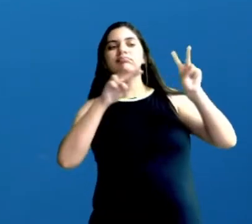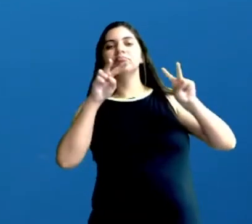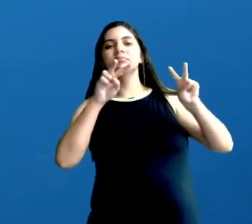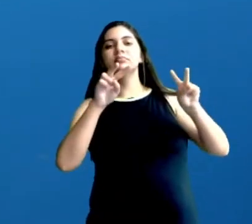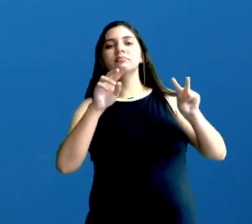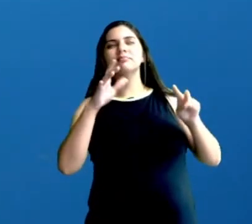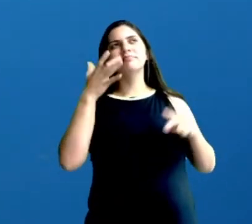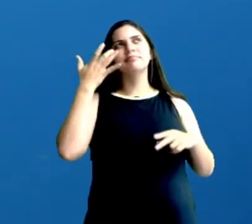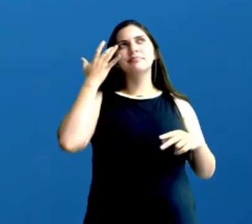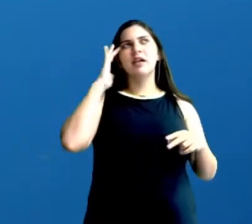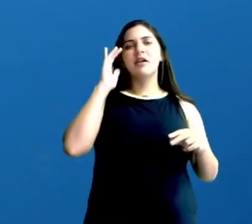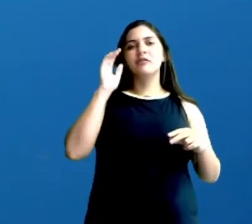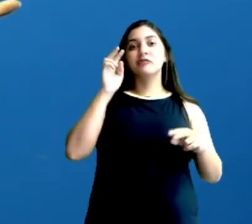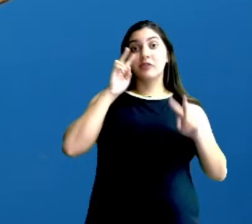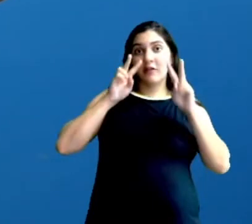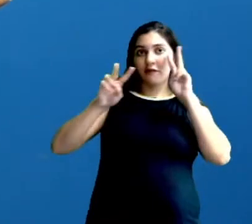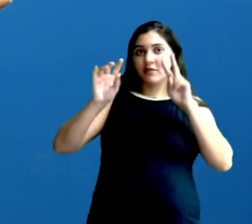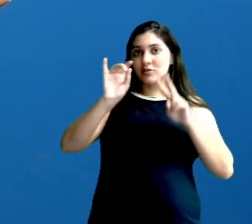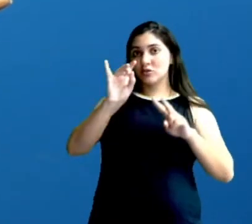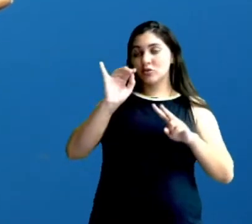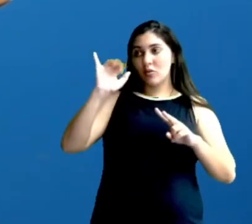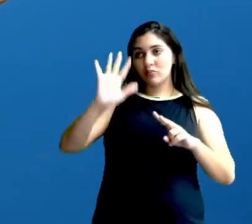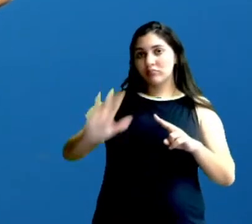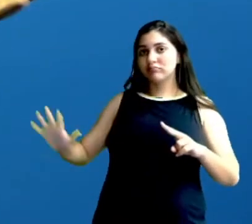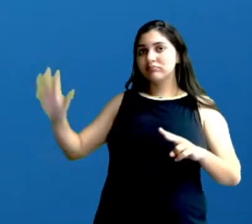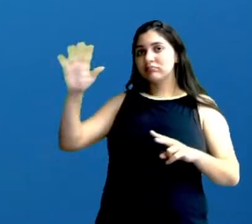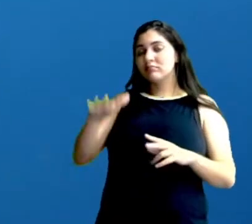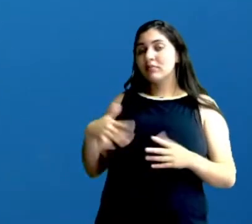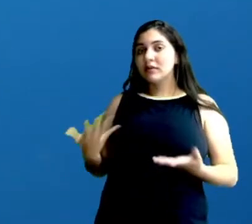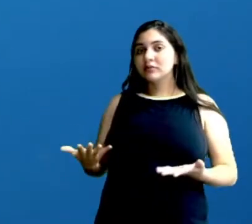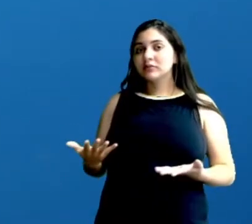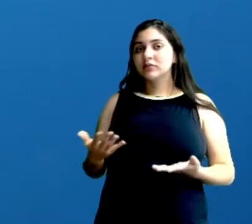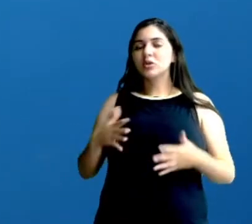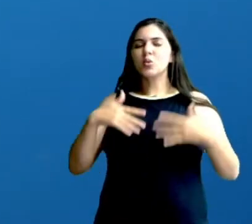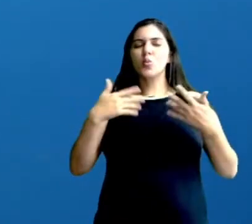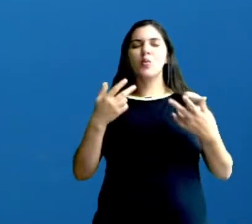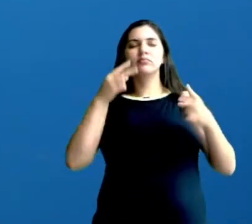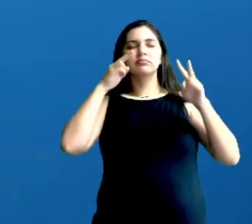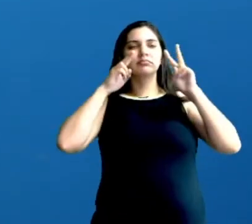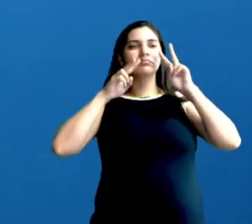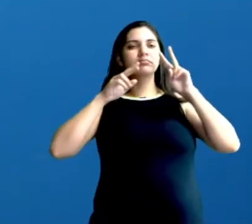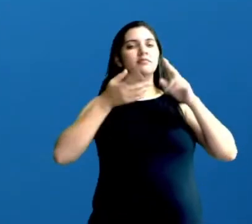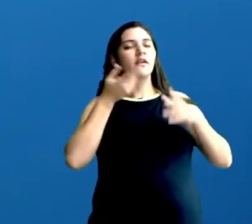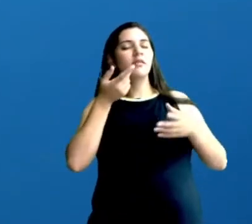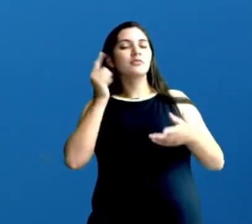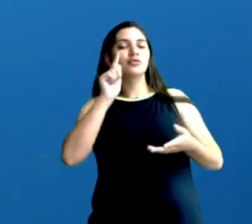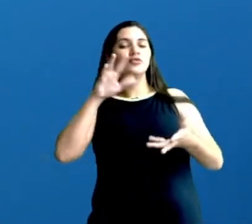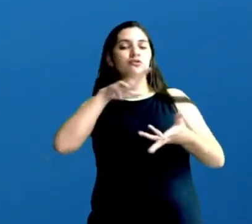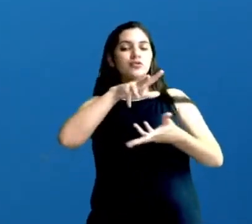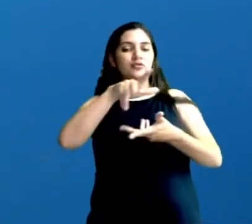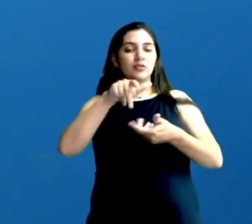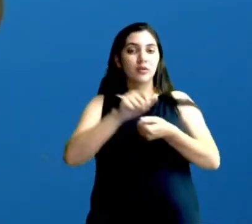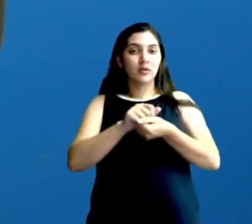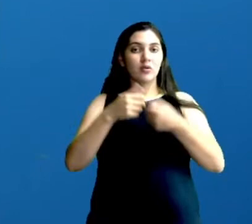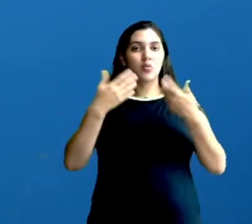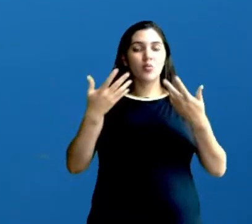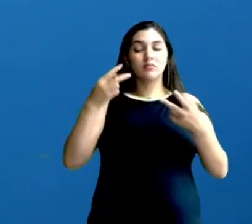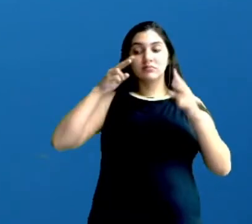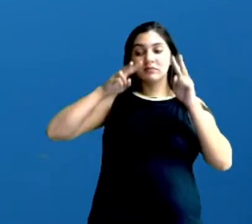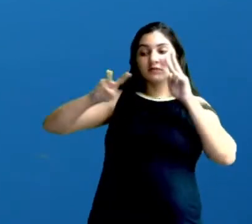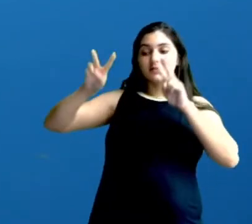Será que você vê só imagens? Quando a gente fala de geografia e quando a gente vê o nosso entorno